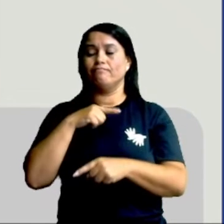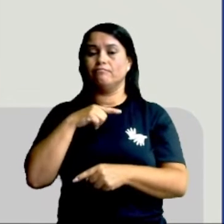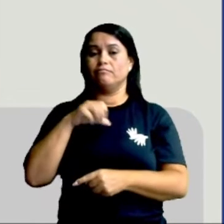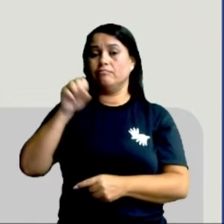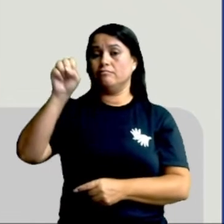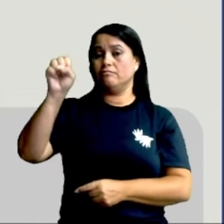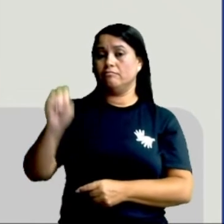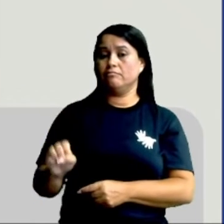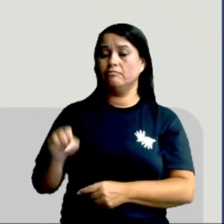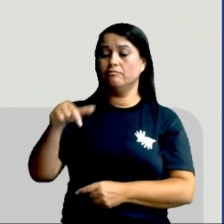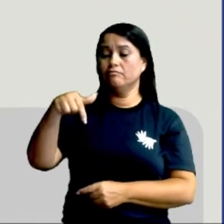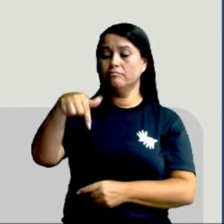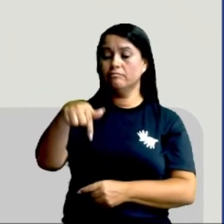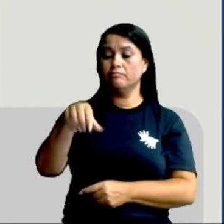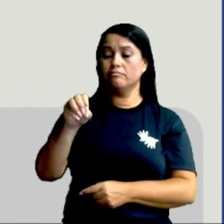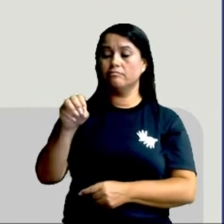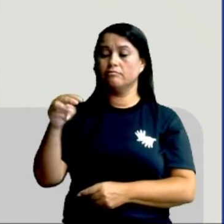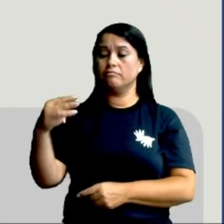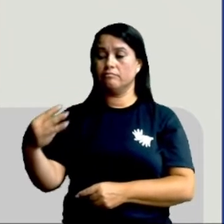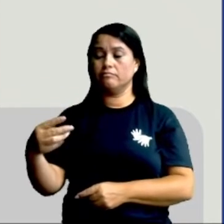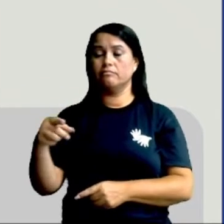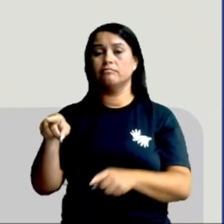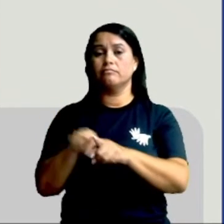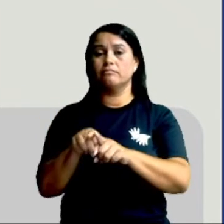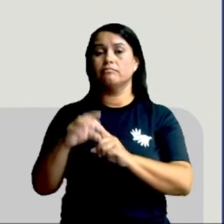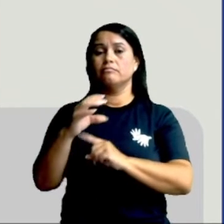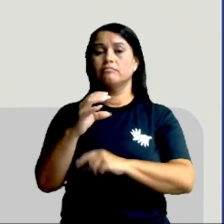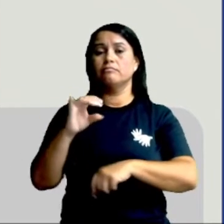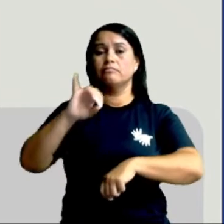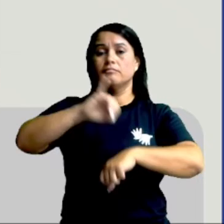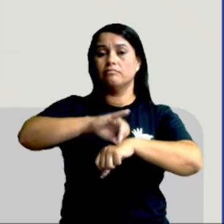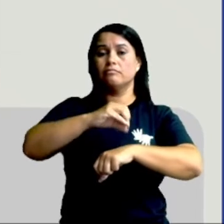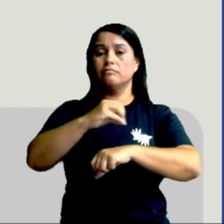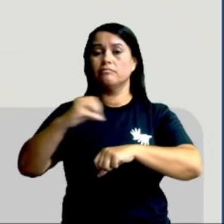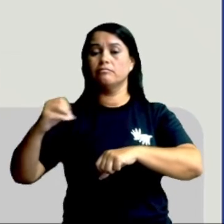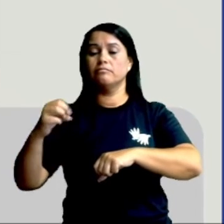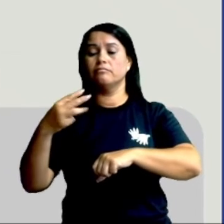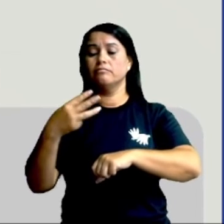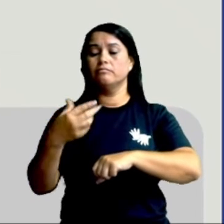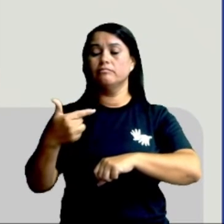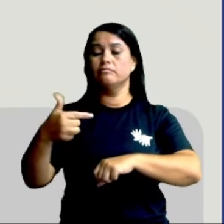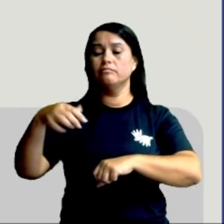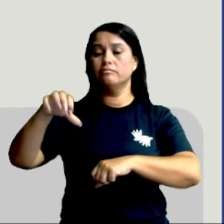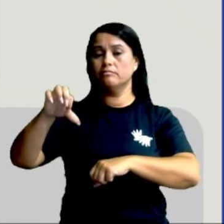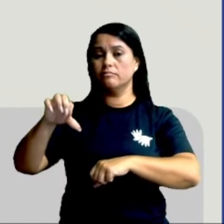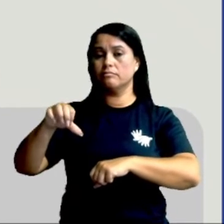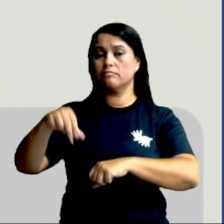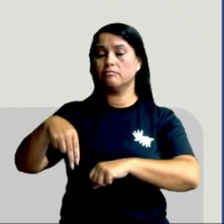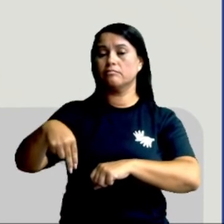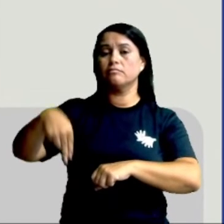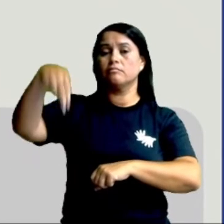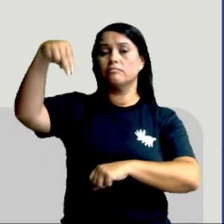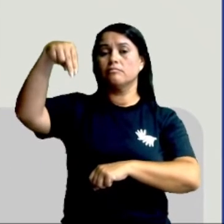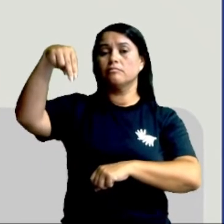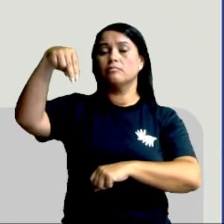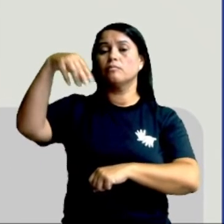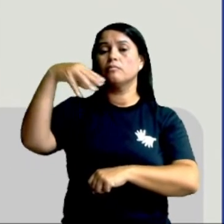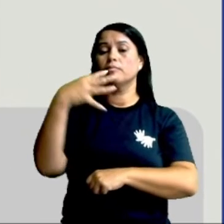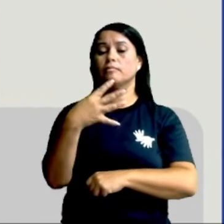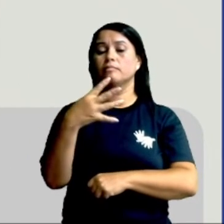o Sul com 703, temos o Centro-Oeste com 329 e o Norte também